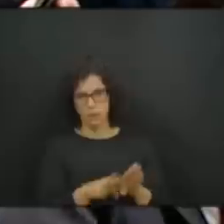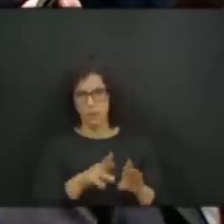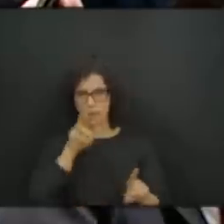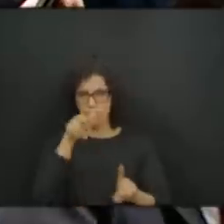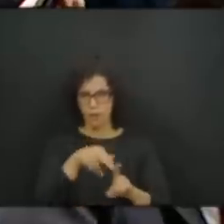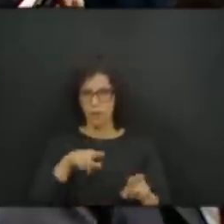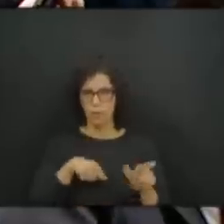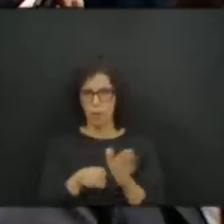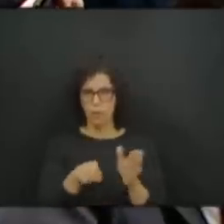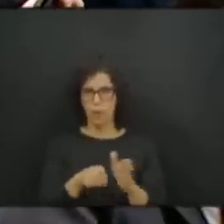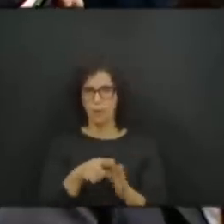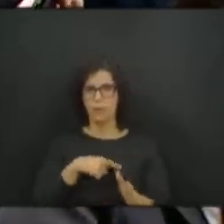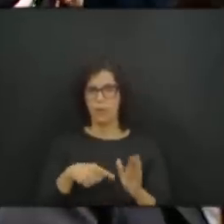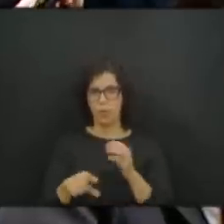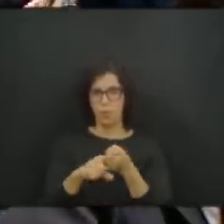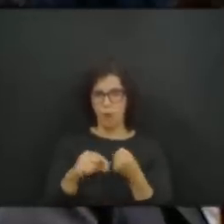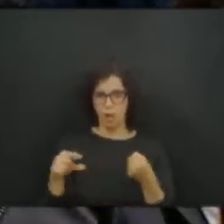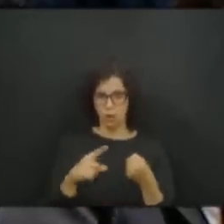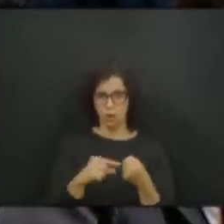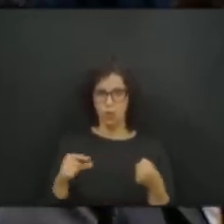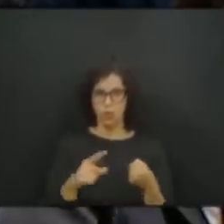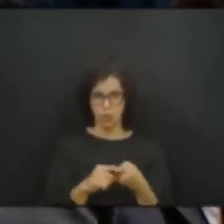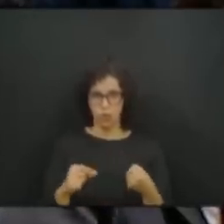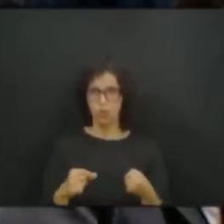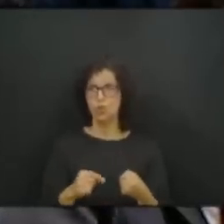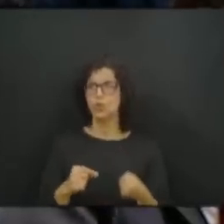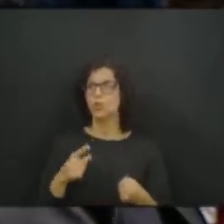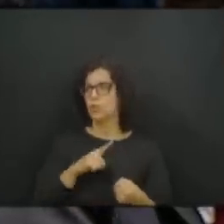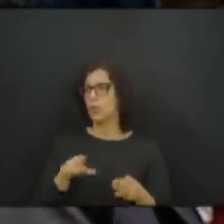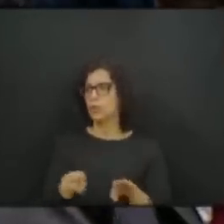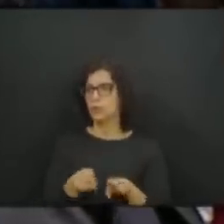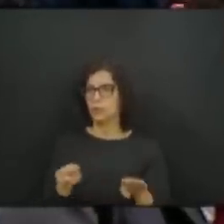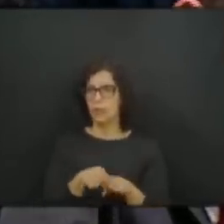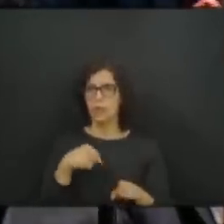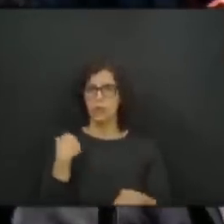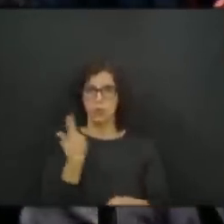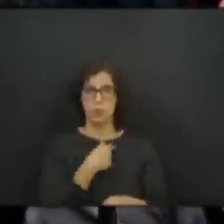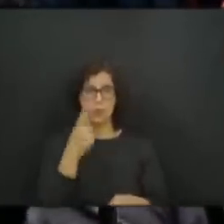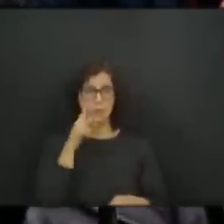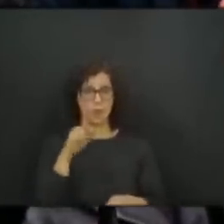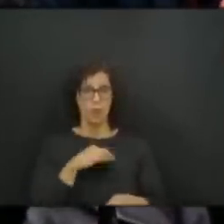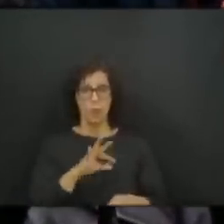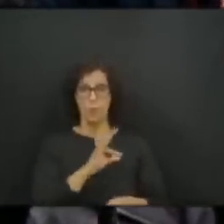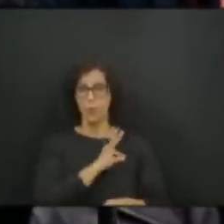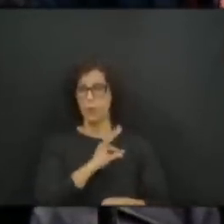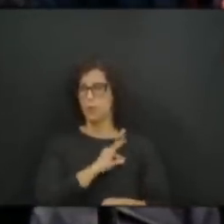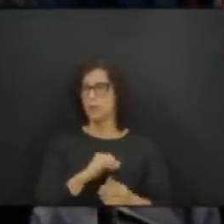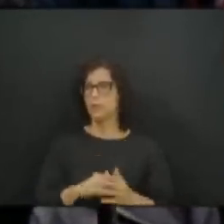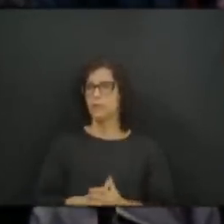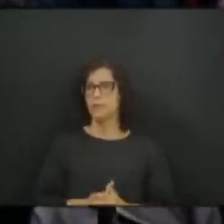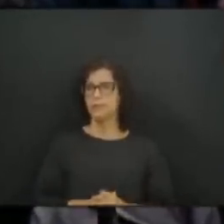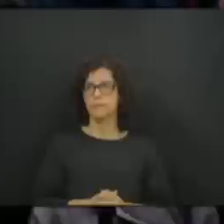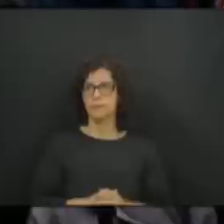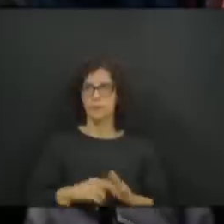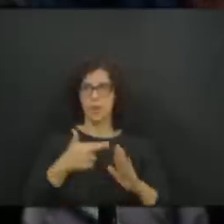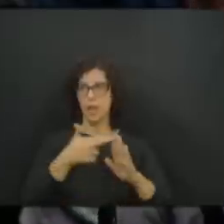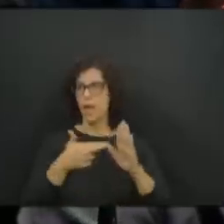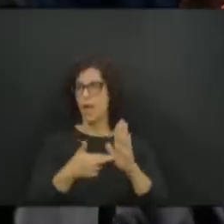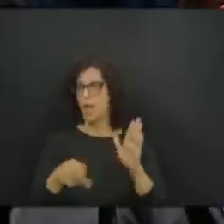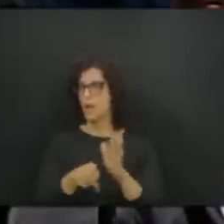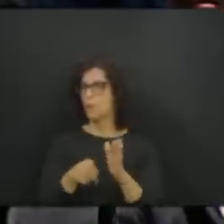refere o caput do presente artigo a ser preenchido pelos praças então nós deixamos é a critério